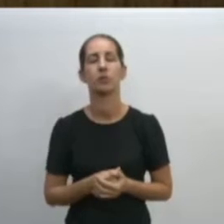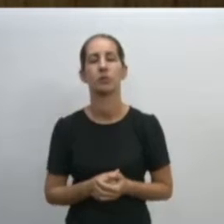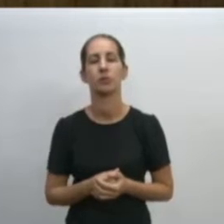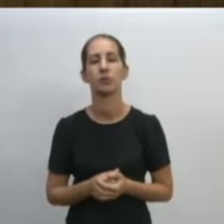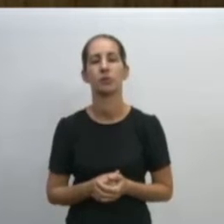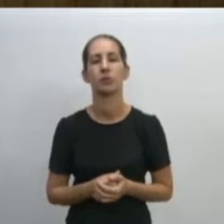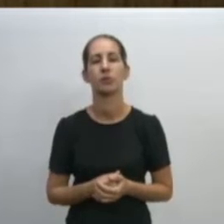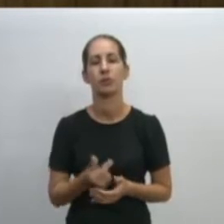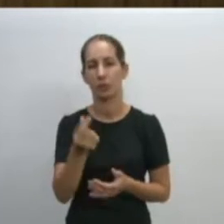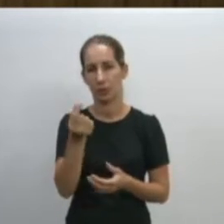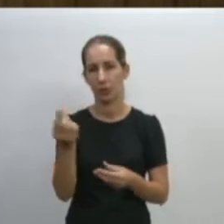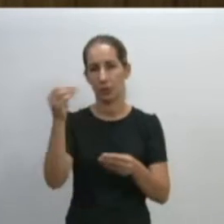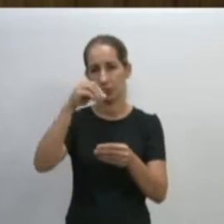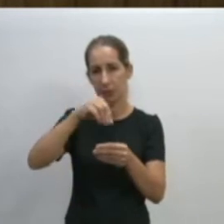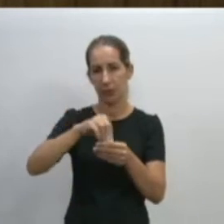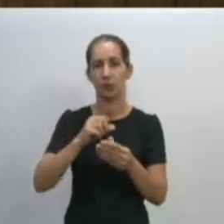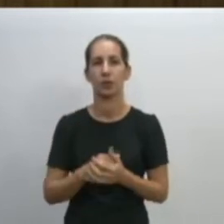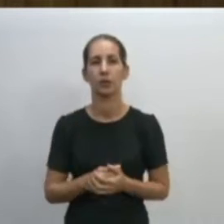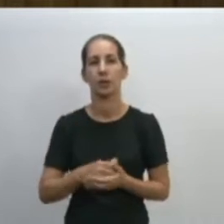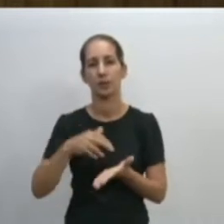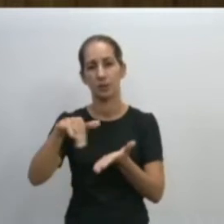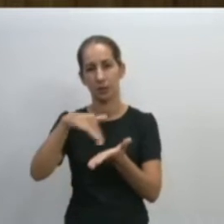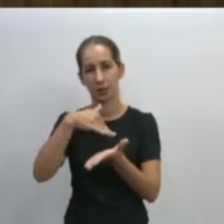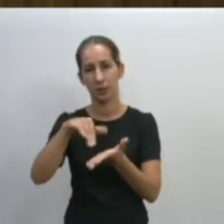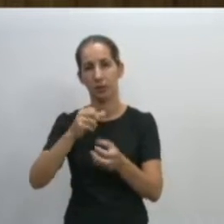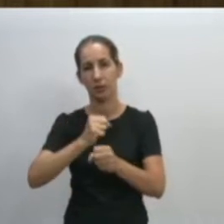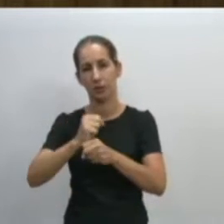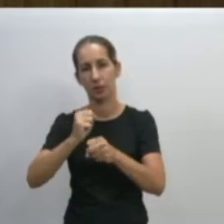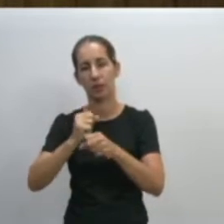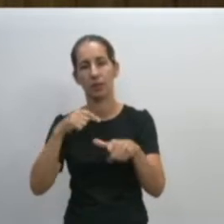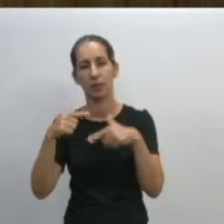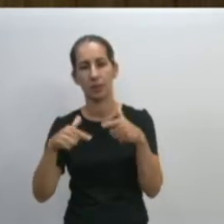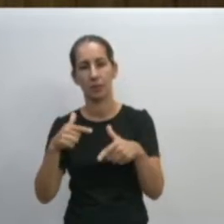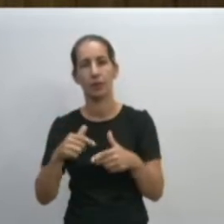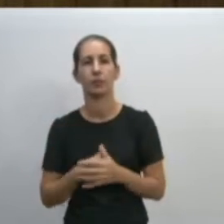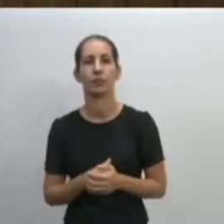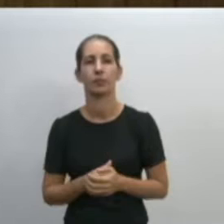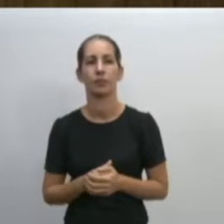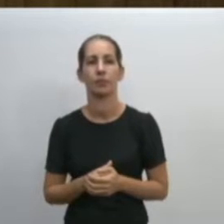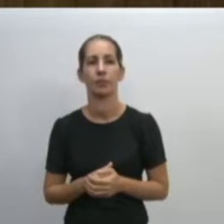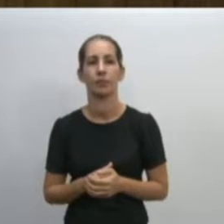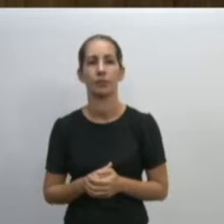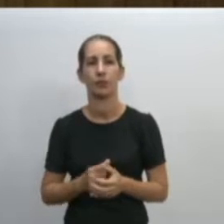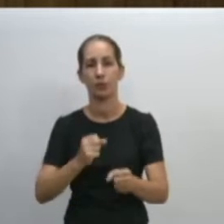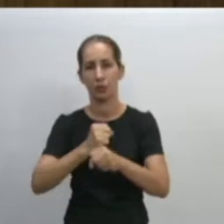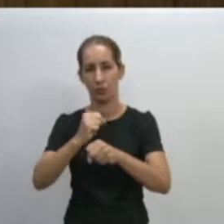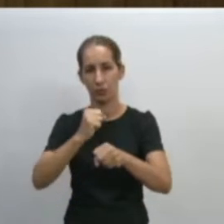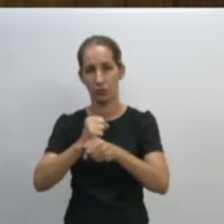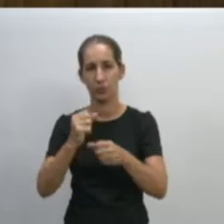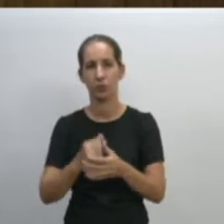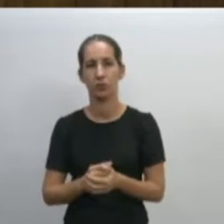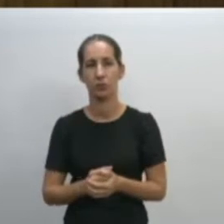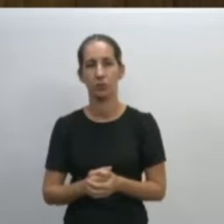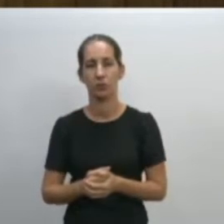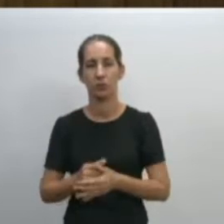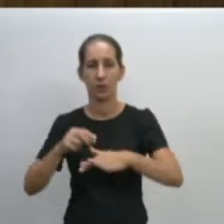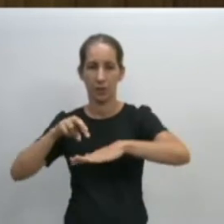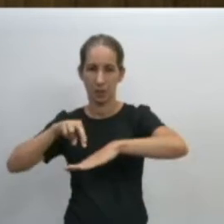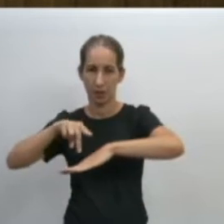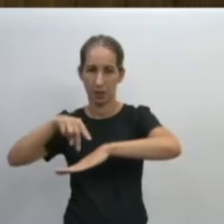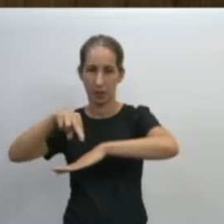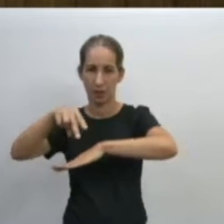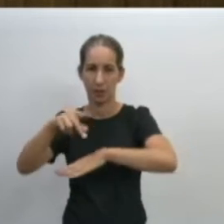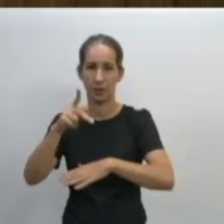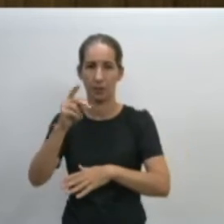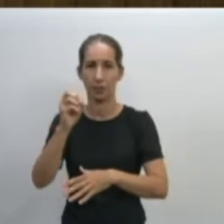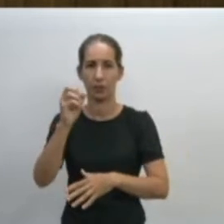por emenda impositiva à Secretaria de Serviços Urbanos, que é a construção de alamedas ali na Avenida Pôr